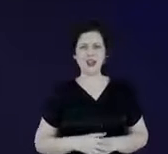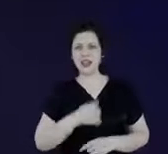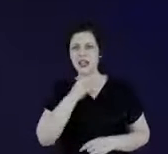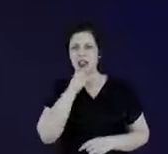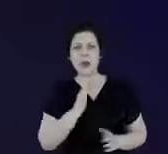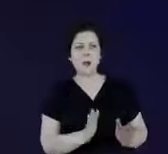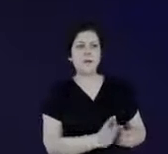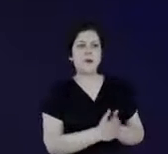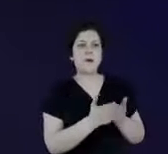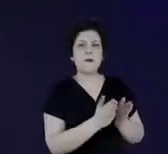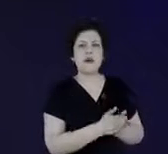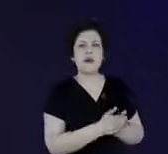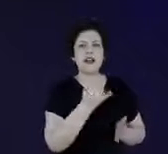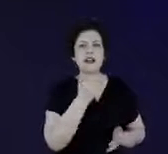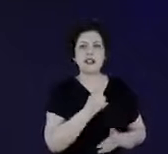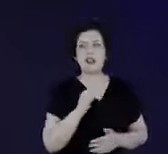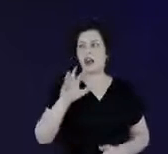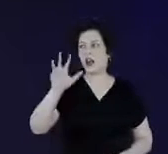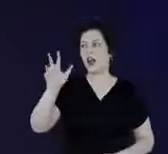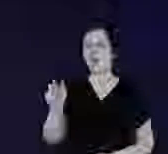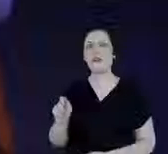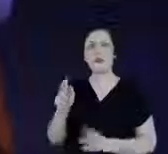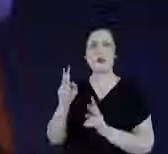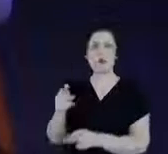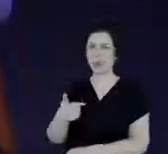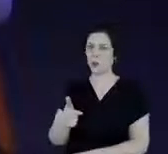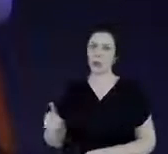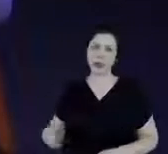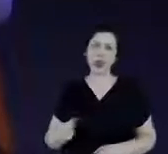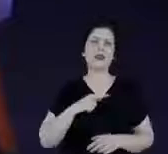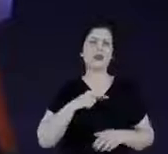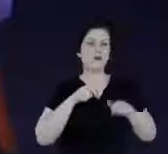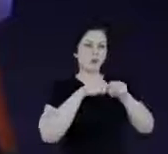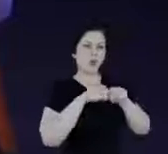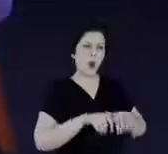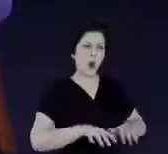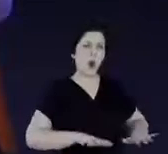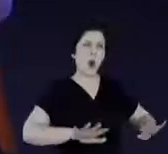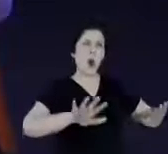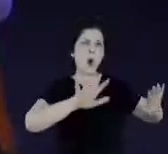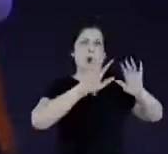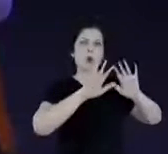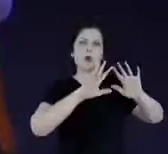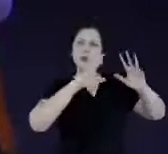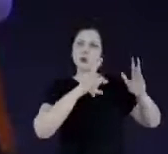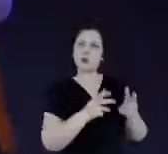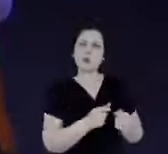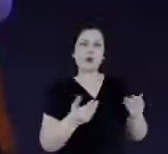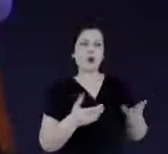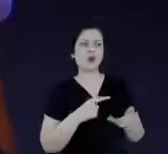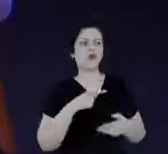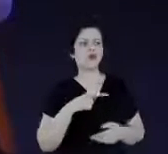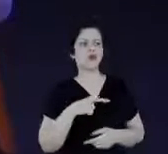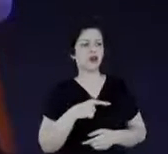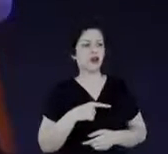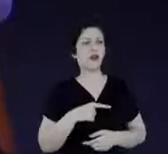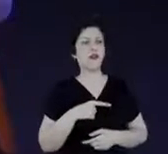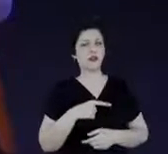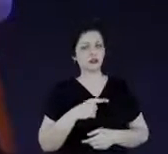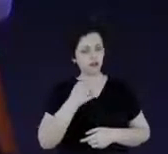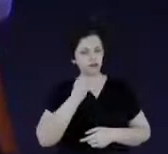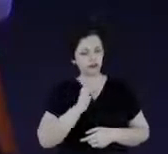pobreza energética contém na África a gente tem uma capilaridade total da rede hoje esse a